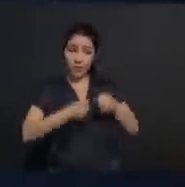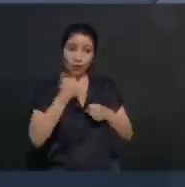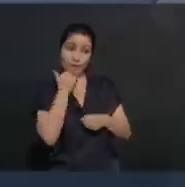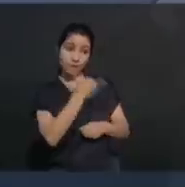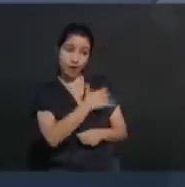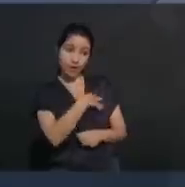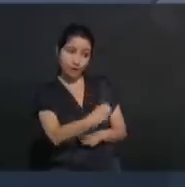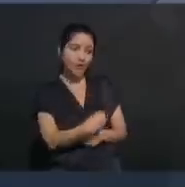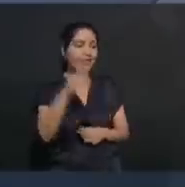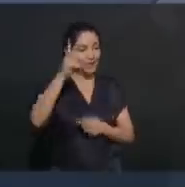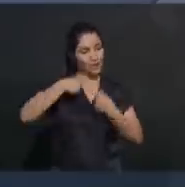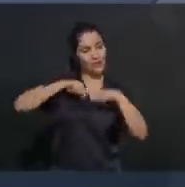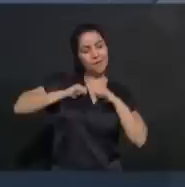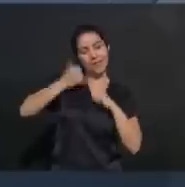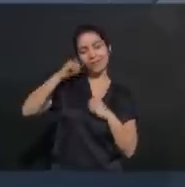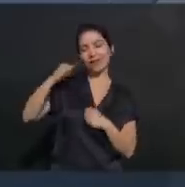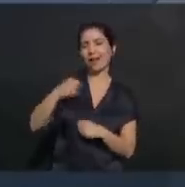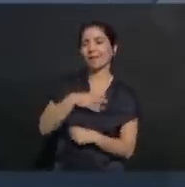Emily, o Davi falou assim: